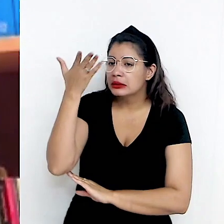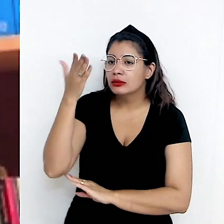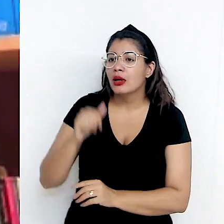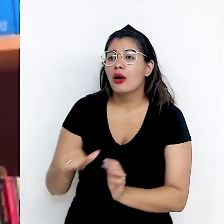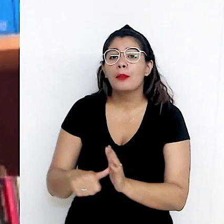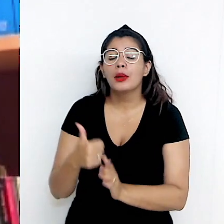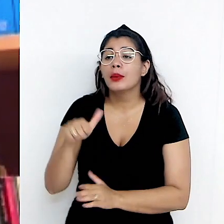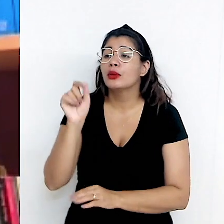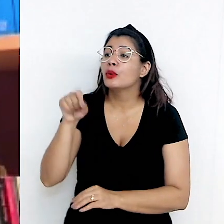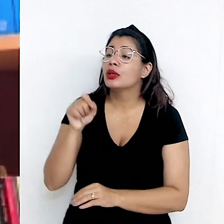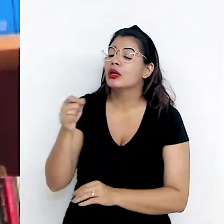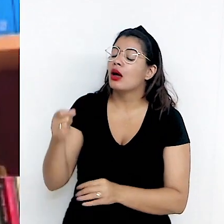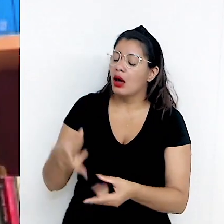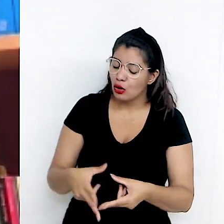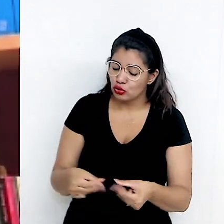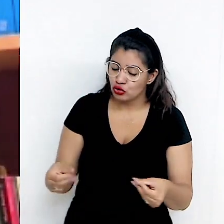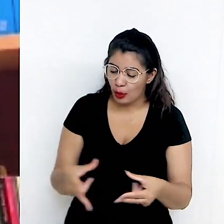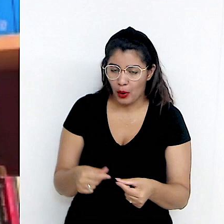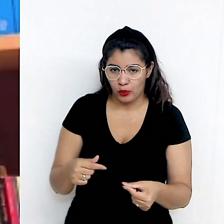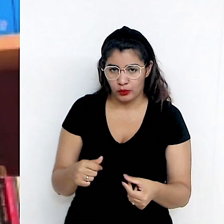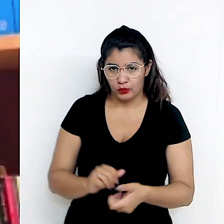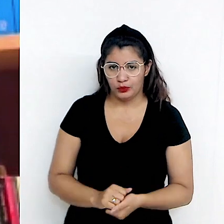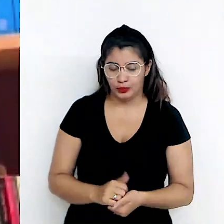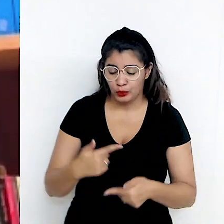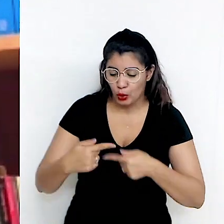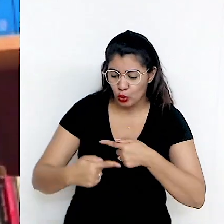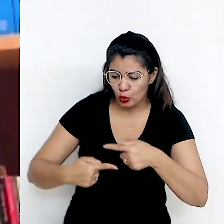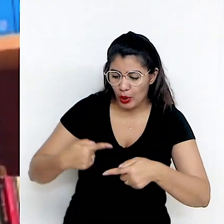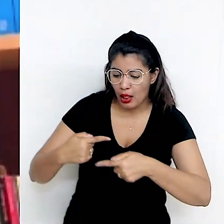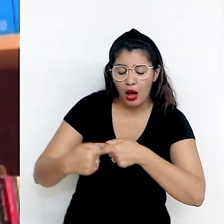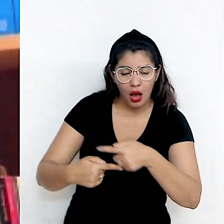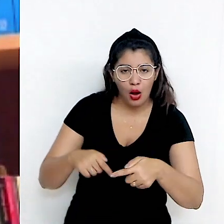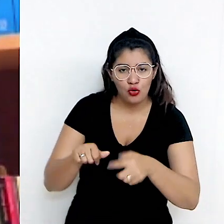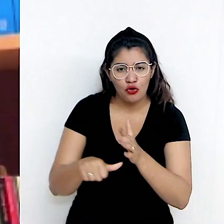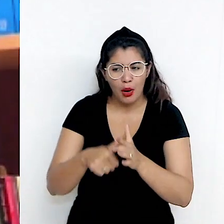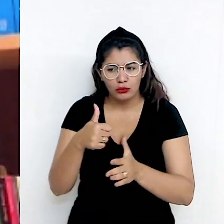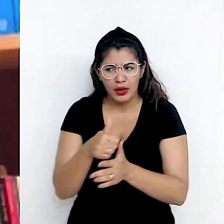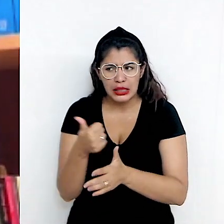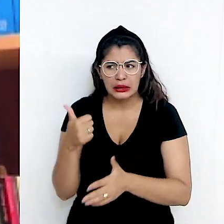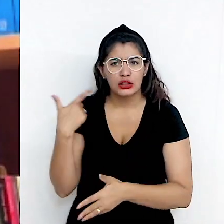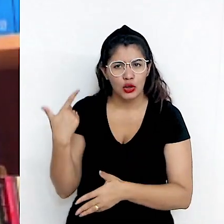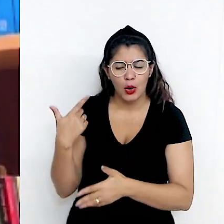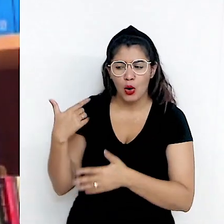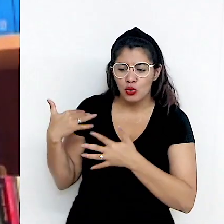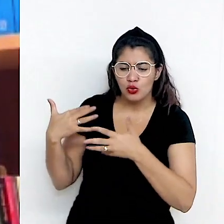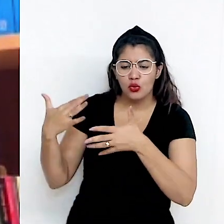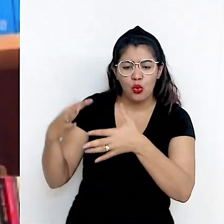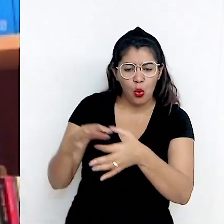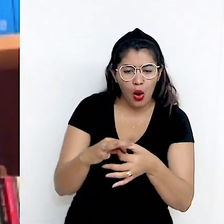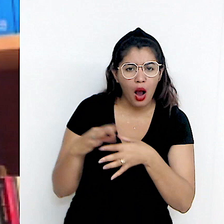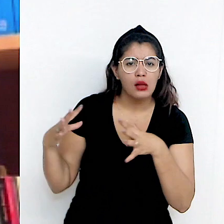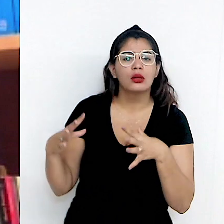vou ver o que eu Japão o campo político o Japão é a principal e mais tradicional democracia